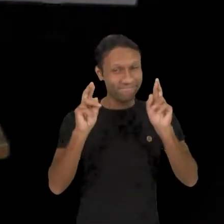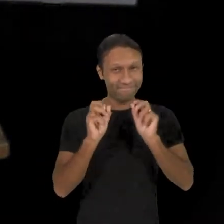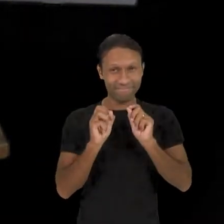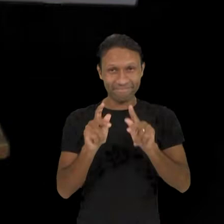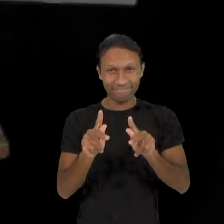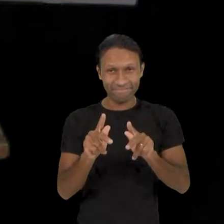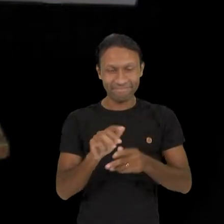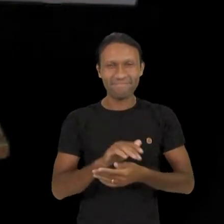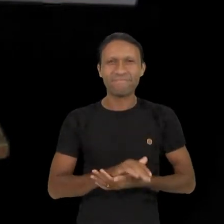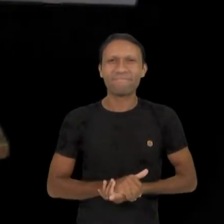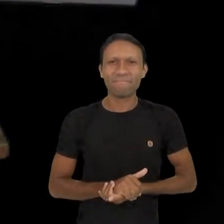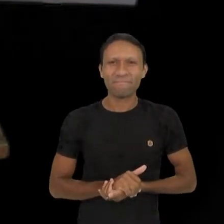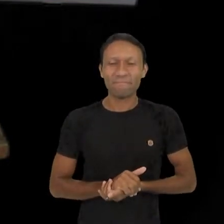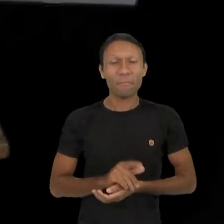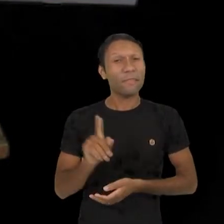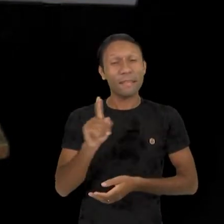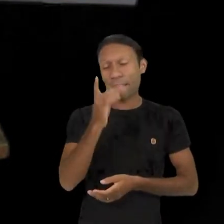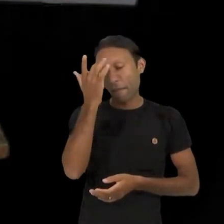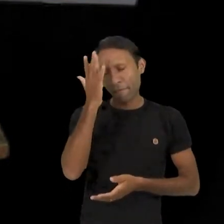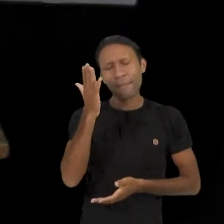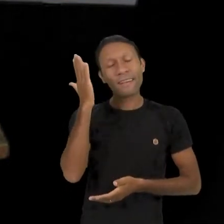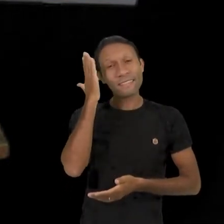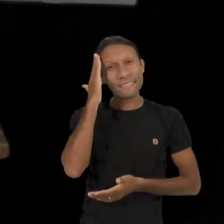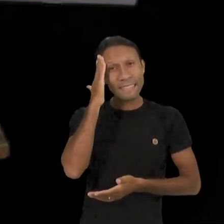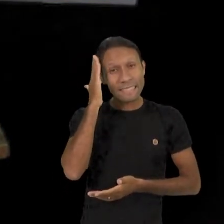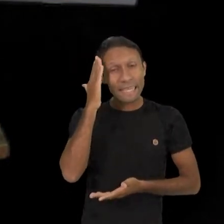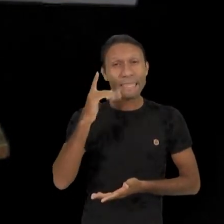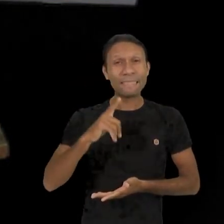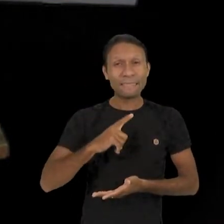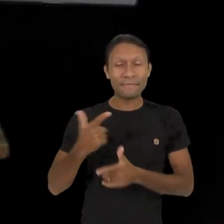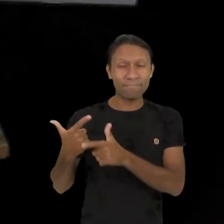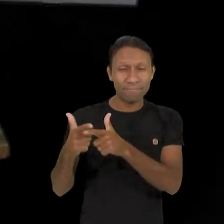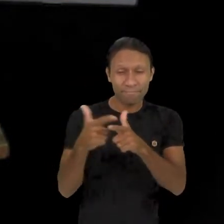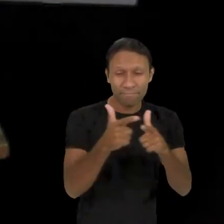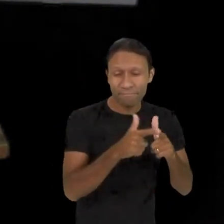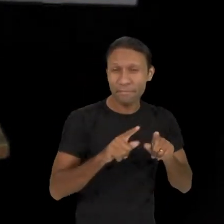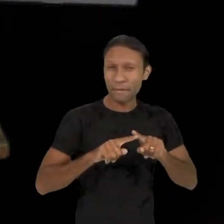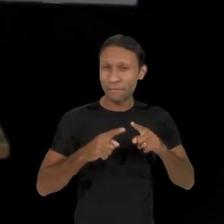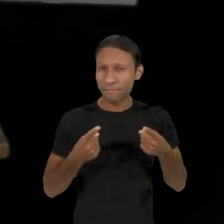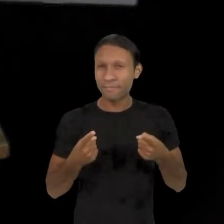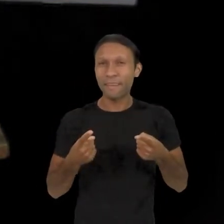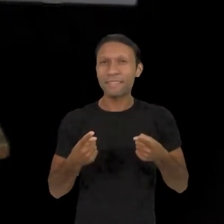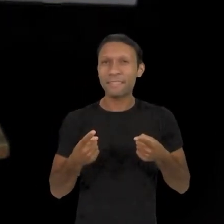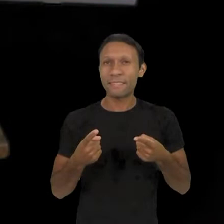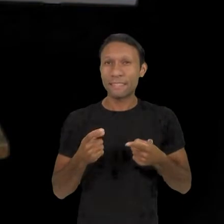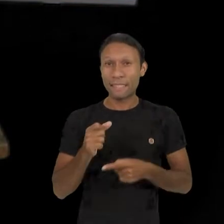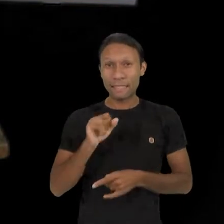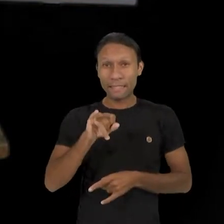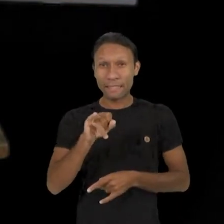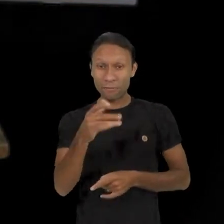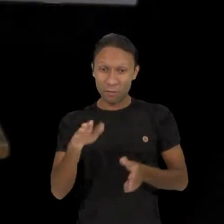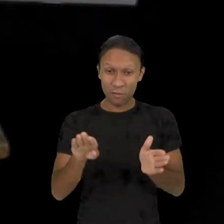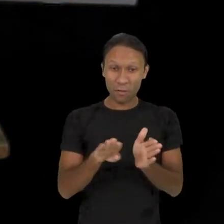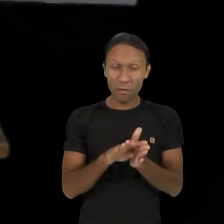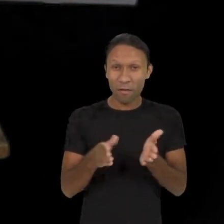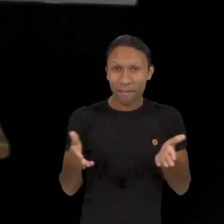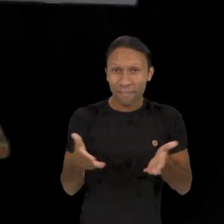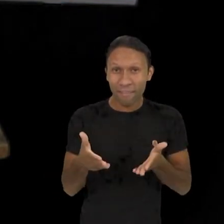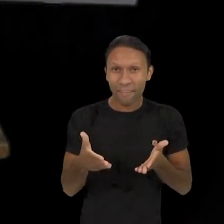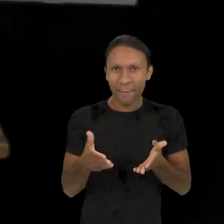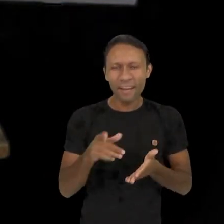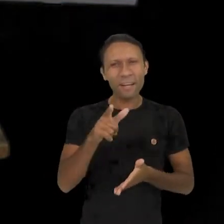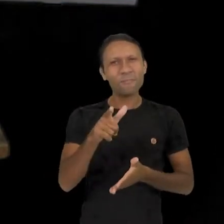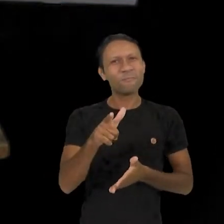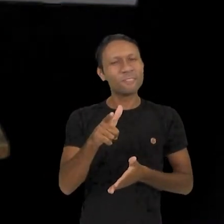tá? Não é fácil, eu sei, tem uma série de dificuldades, mas se você chegou até aqui,